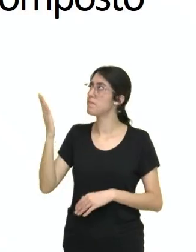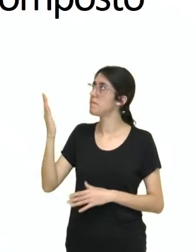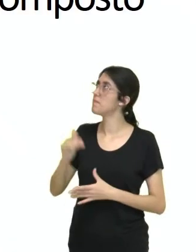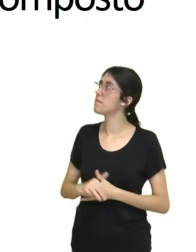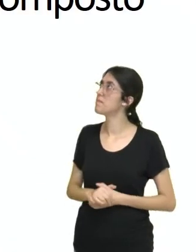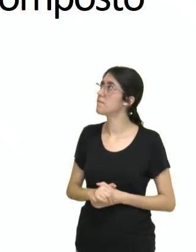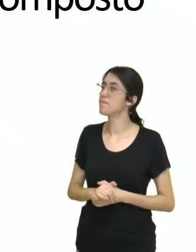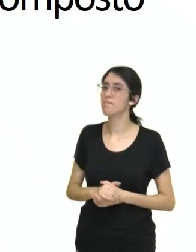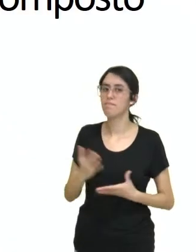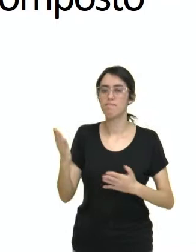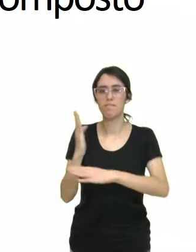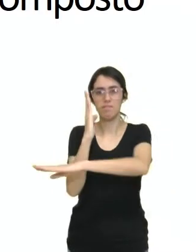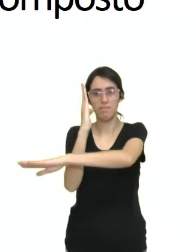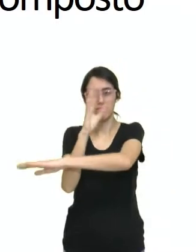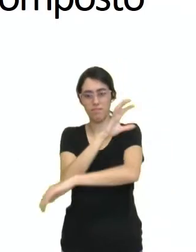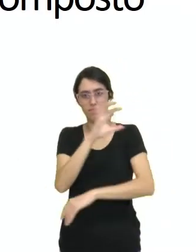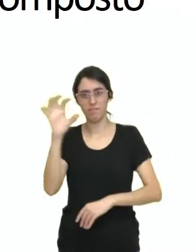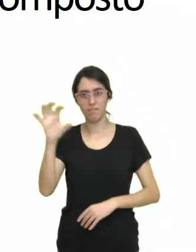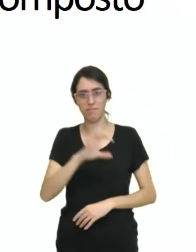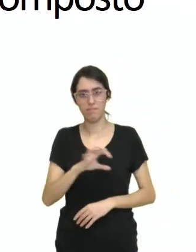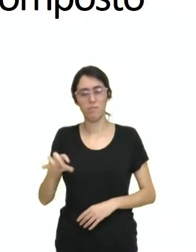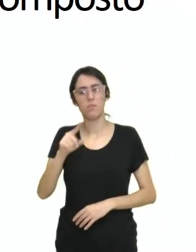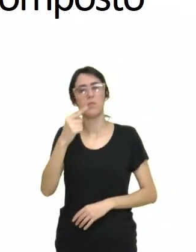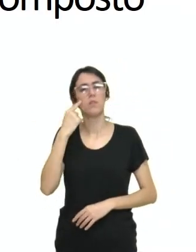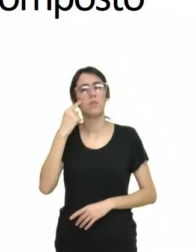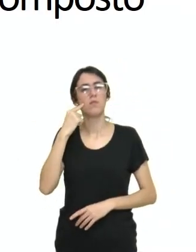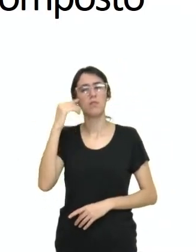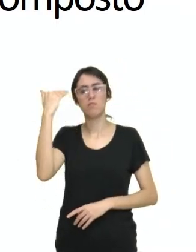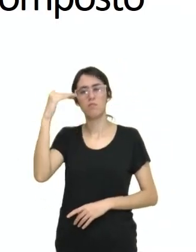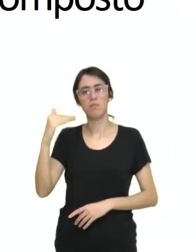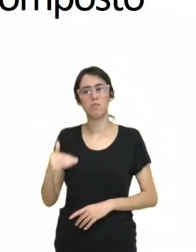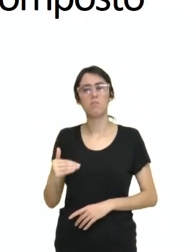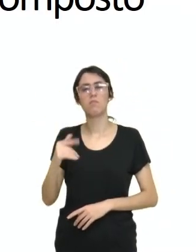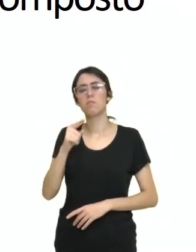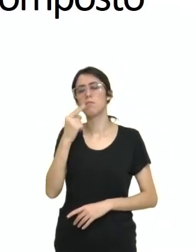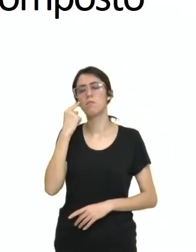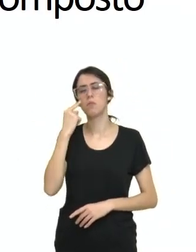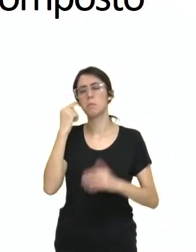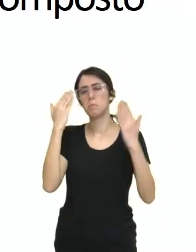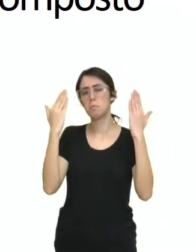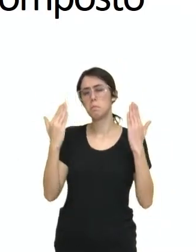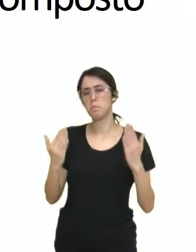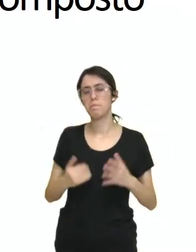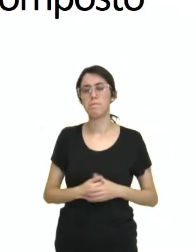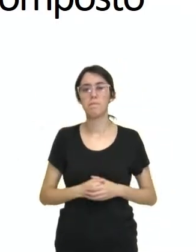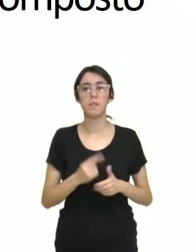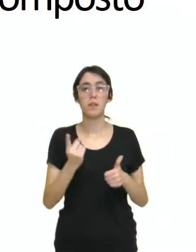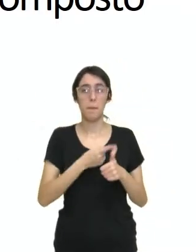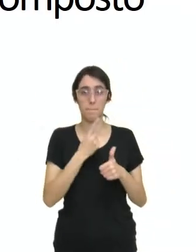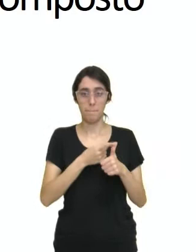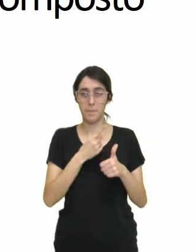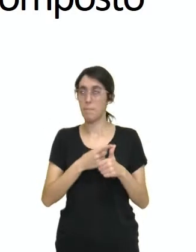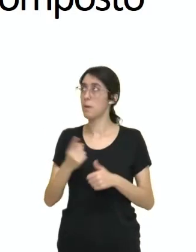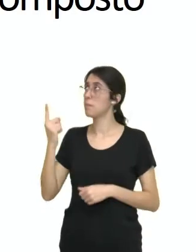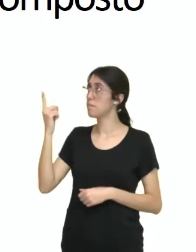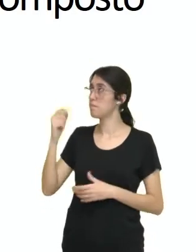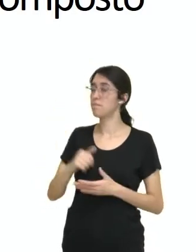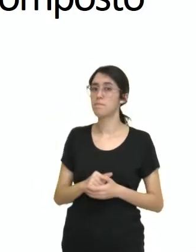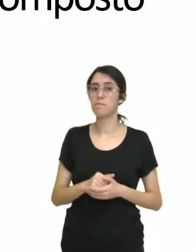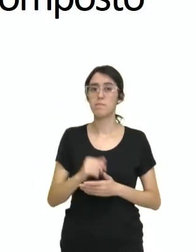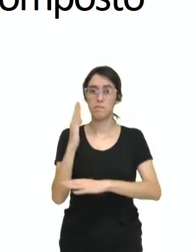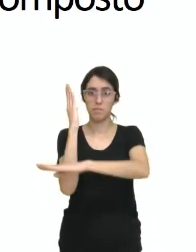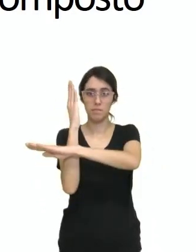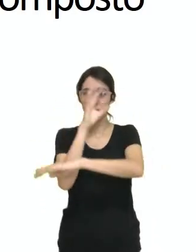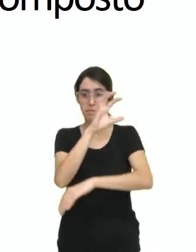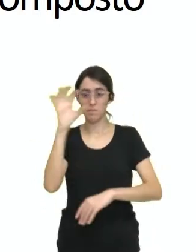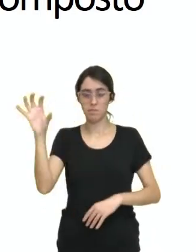o plano cartesiano, analise as afirmações a seguir. A primeira afirmação. Os pontos no plano cartesiano